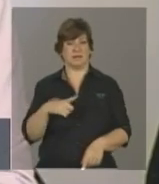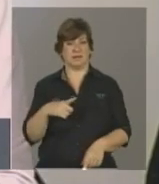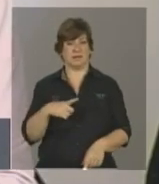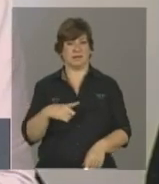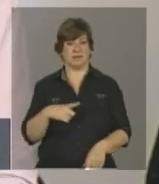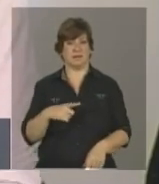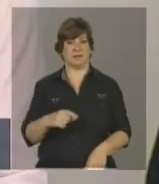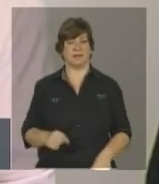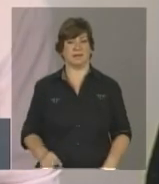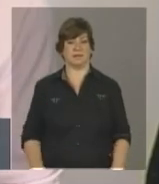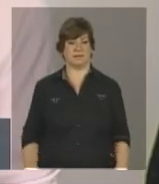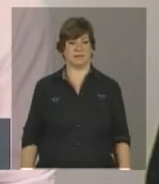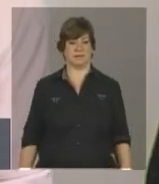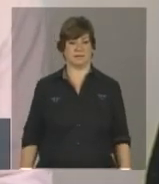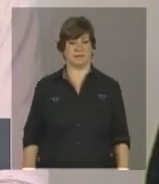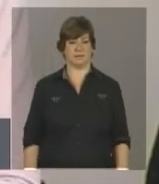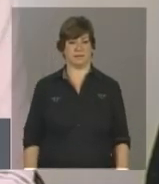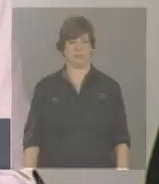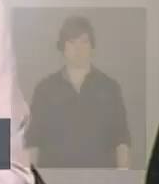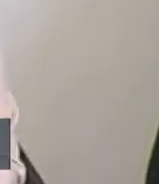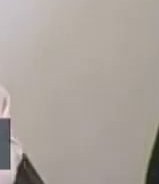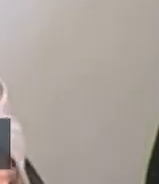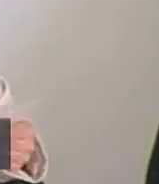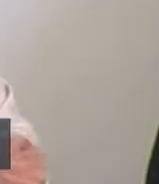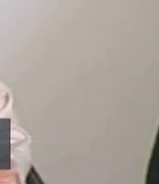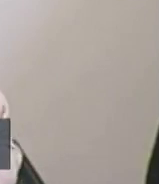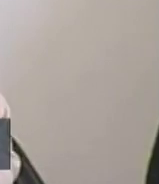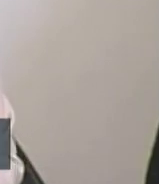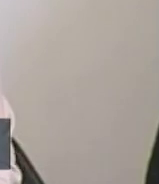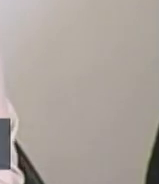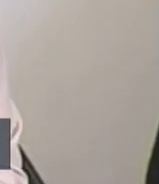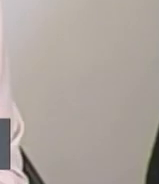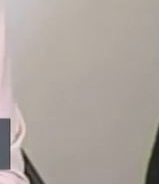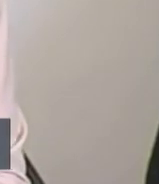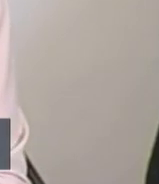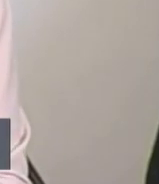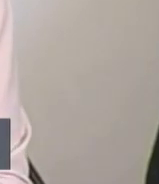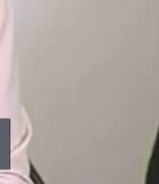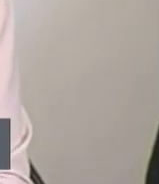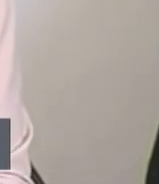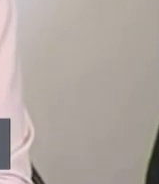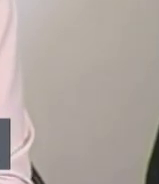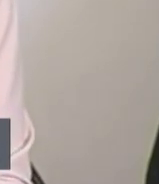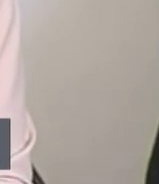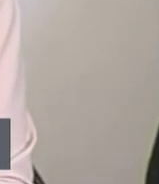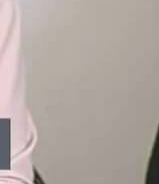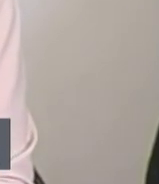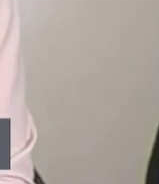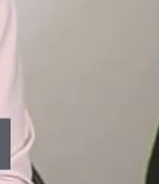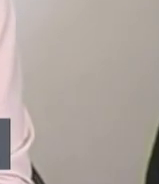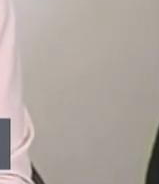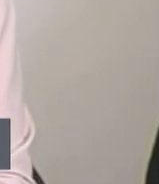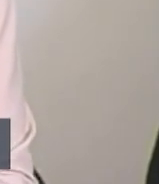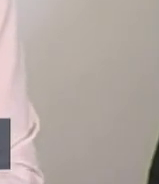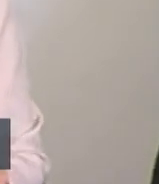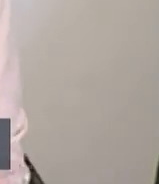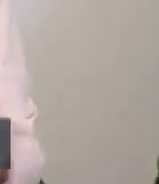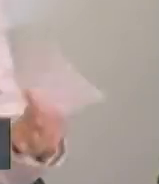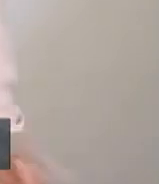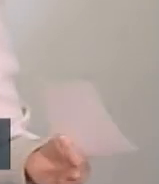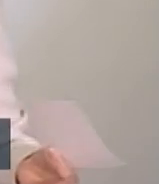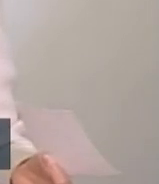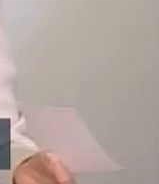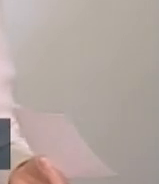e também a sociedade maranhense, que coordena a política diretamente nacional, onde não há o programa instalado, para que